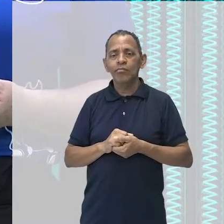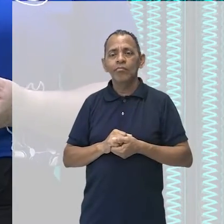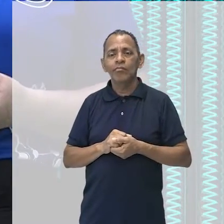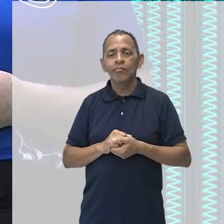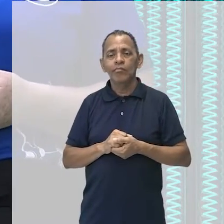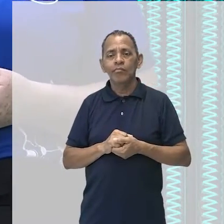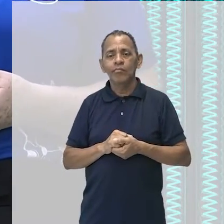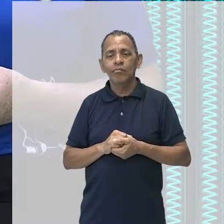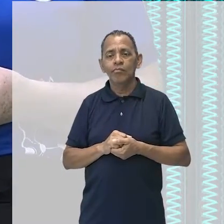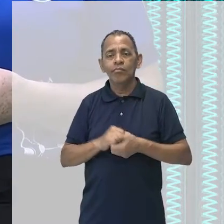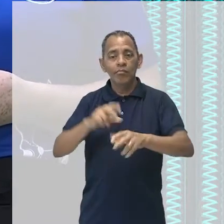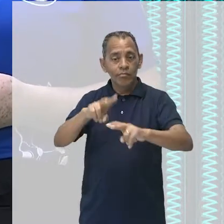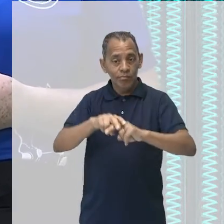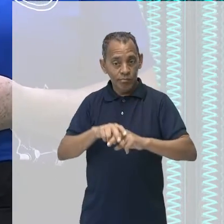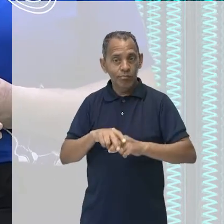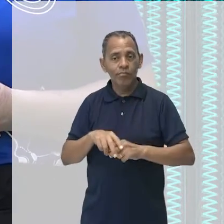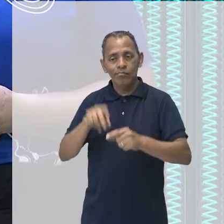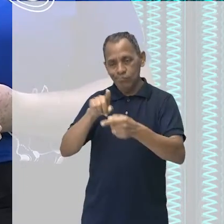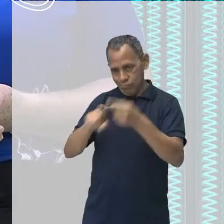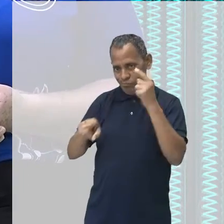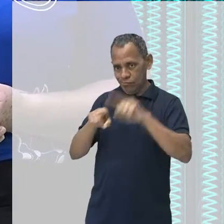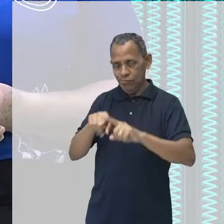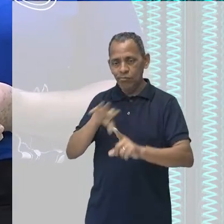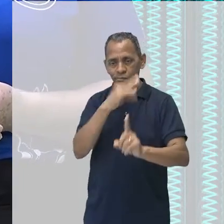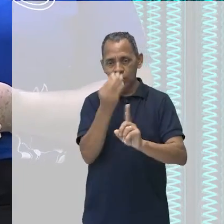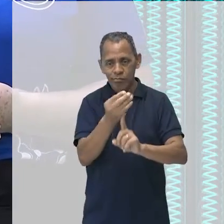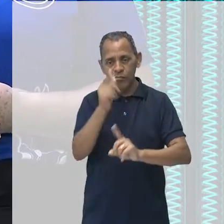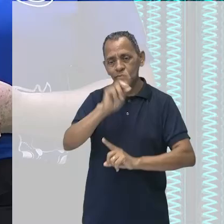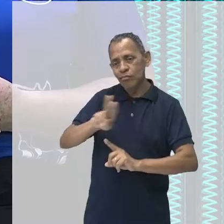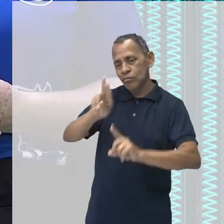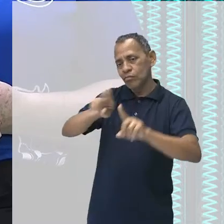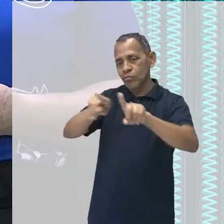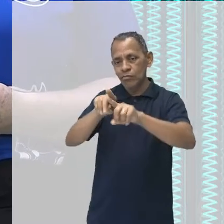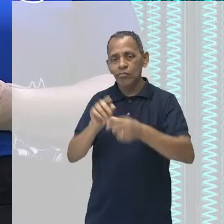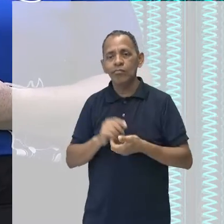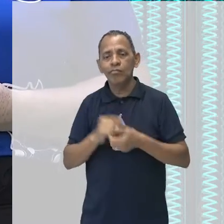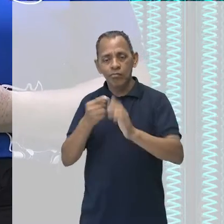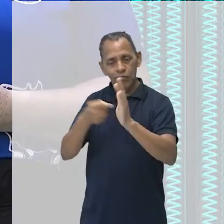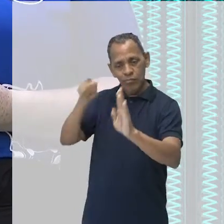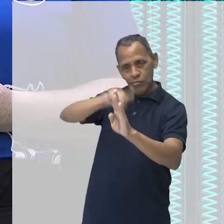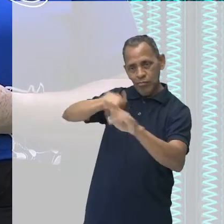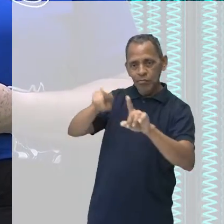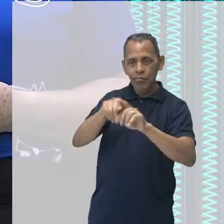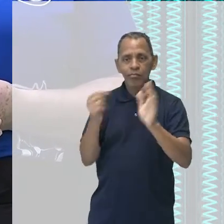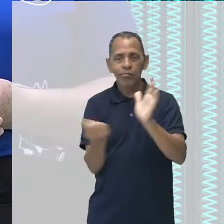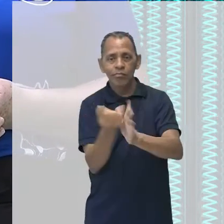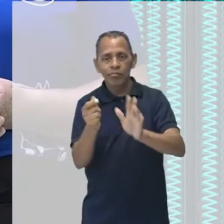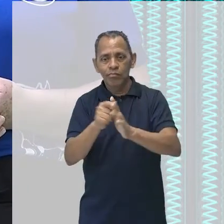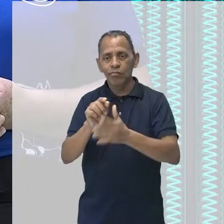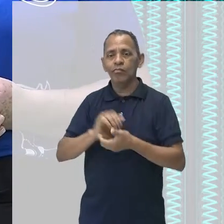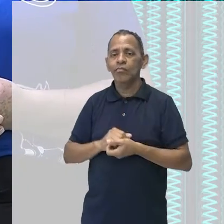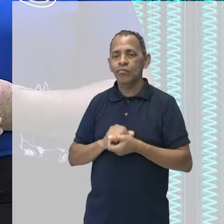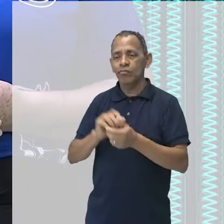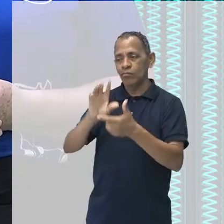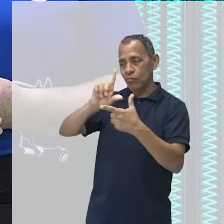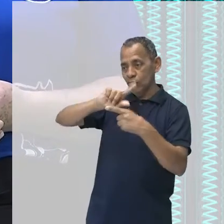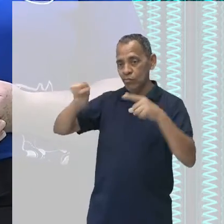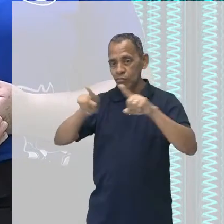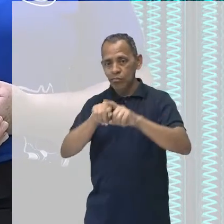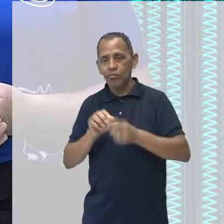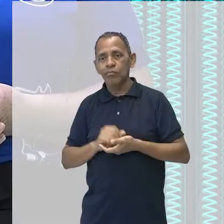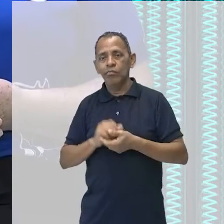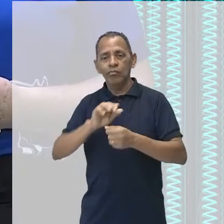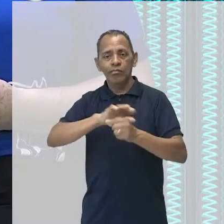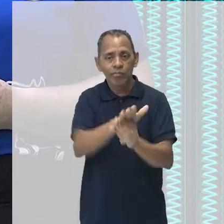vocês. Devido à censura, muitos artistas utilizavam a metáfora e símbolos para escapar da repressão e vincular